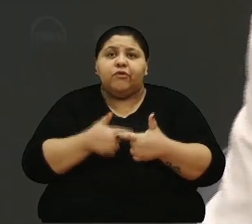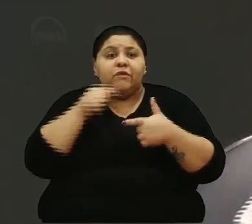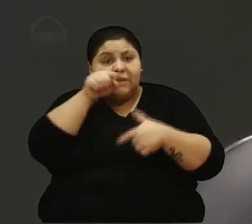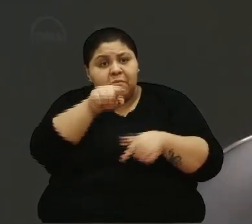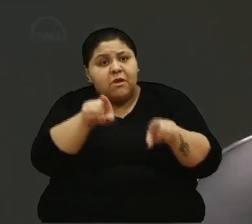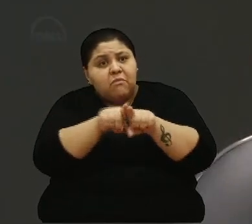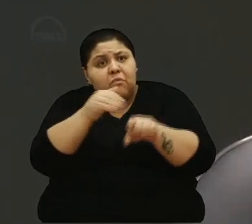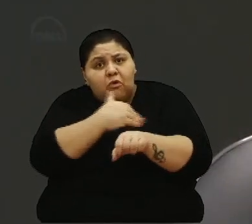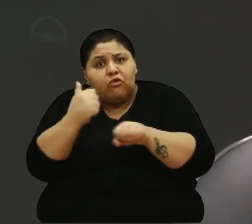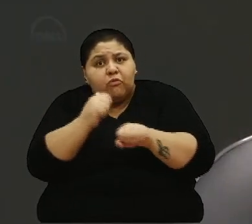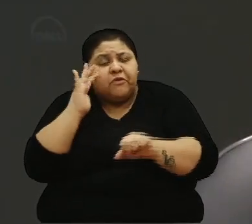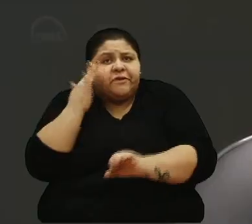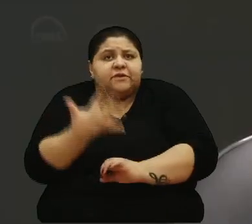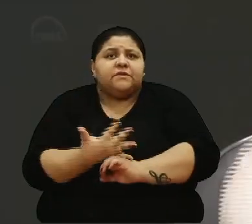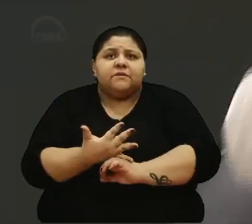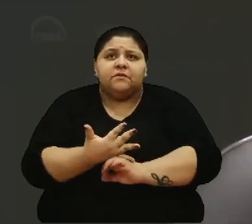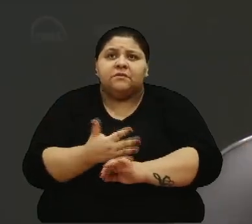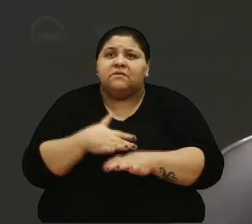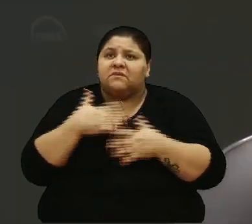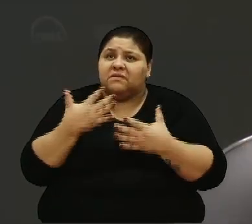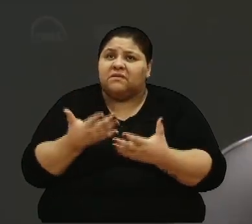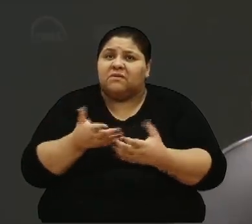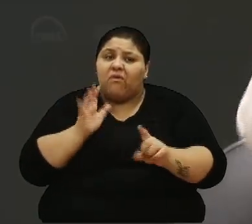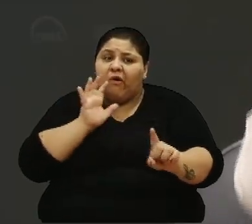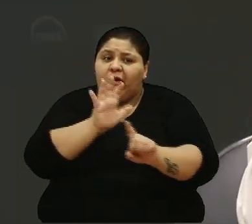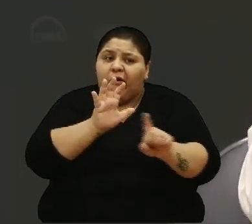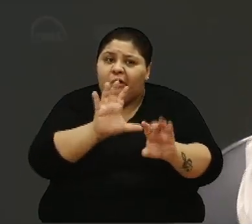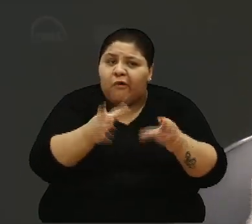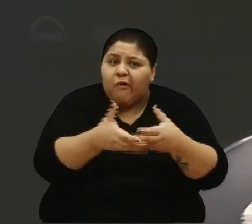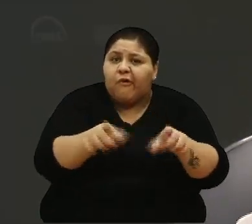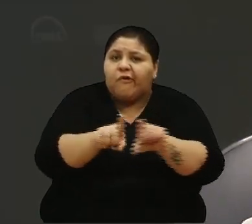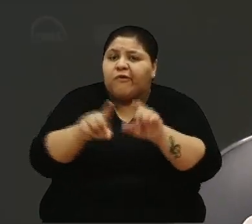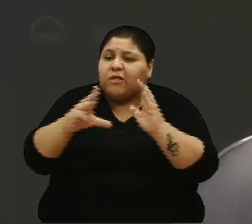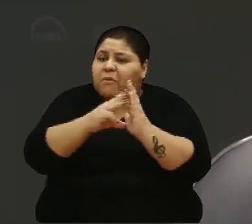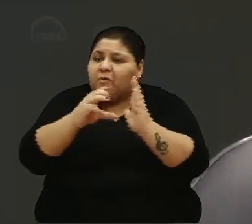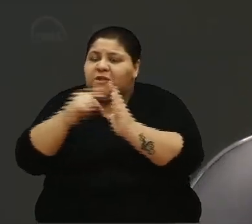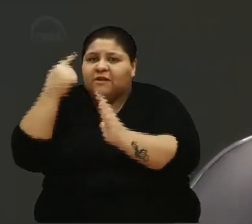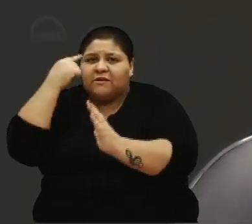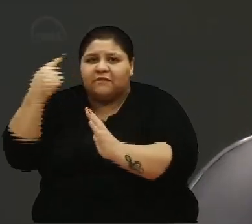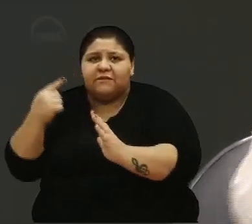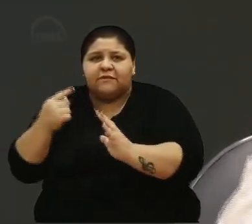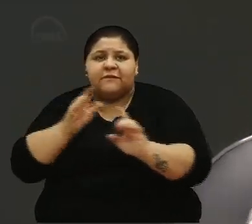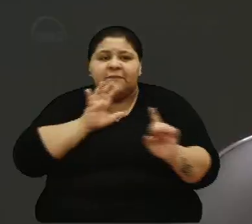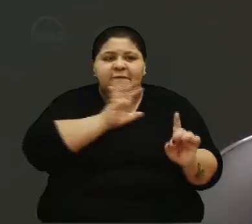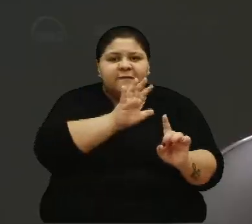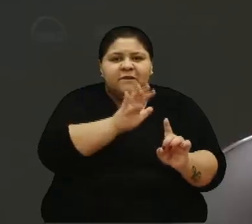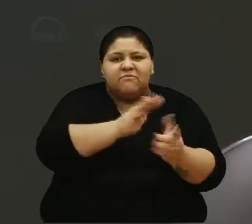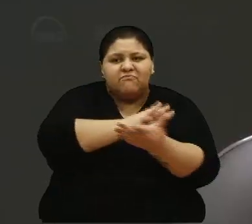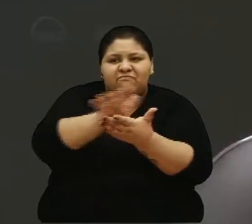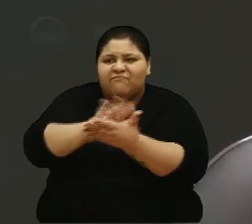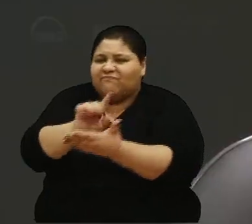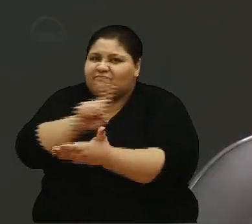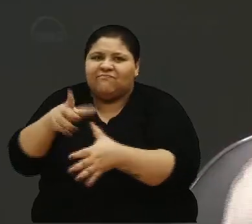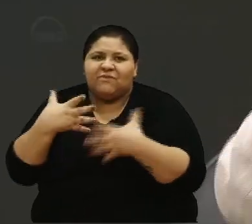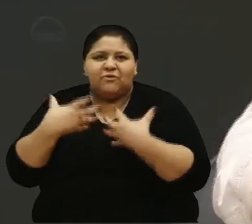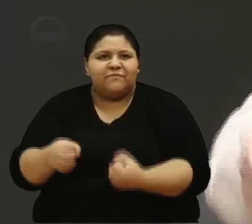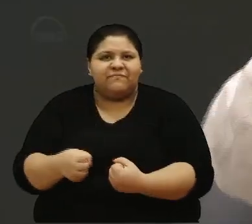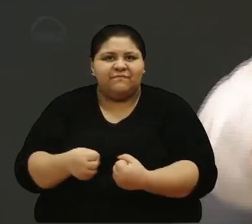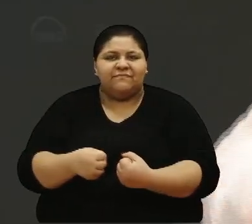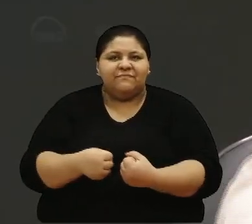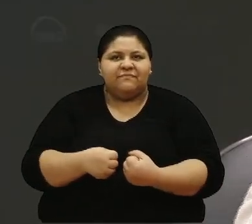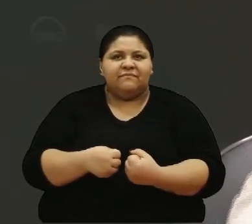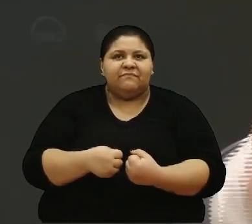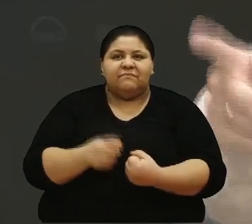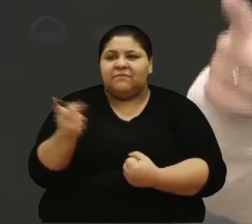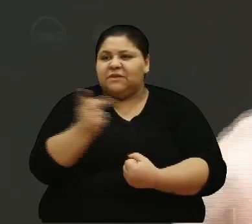senhor o morto. Então, ataca a corporação e ataca o modelo de pensamento. E atacar matando os outros não é admissível, tanto num caso